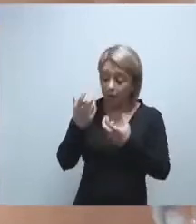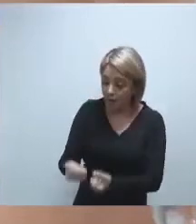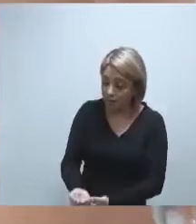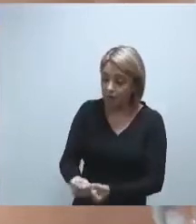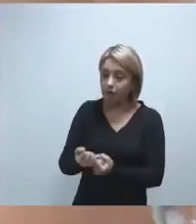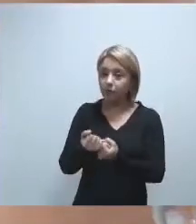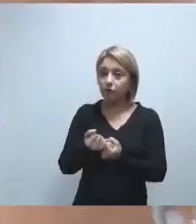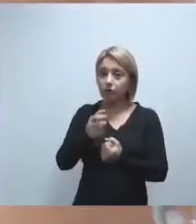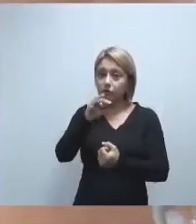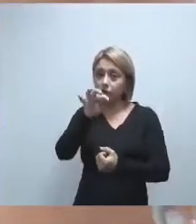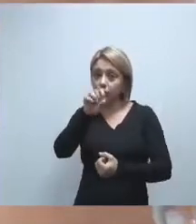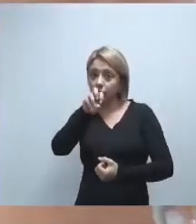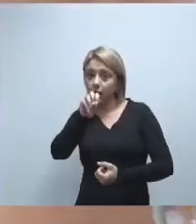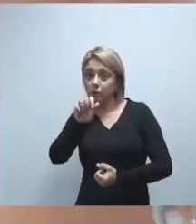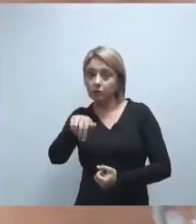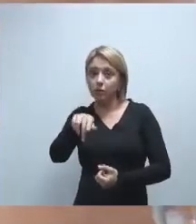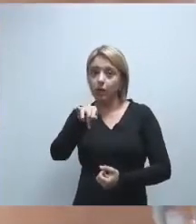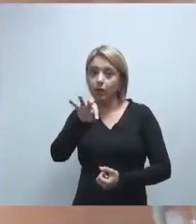coator